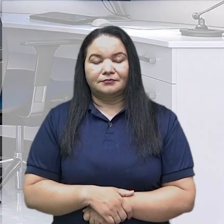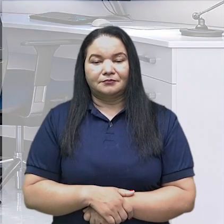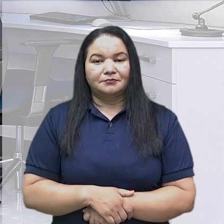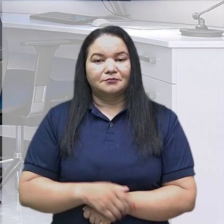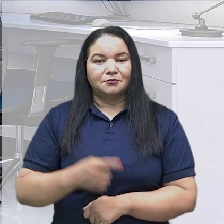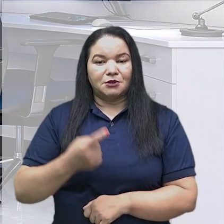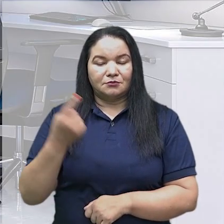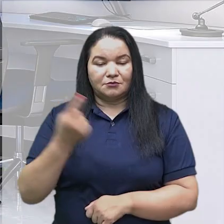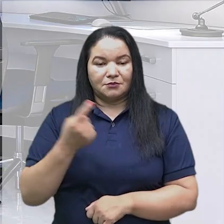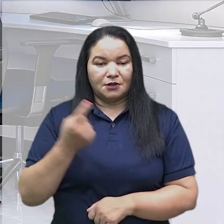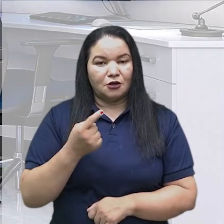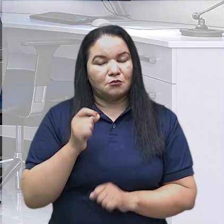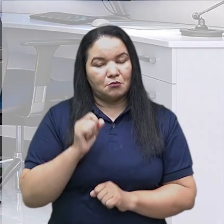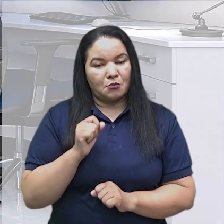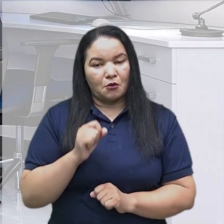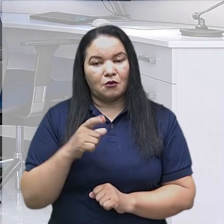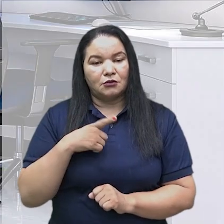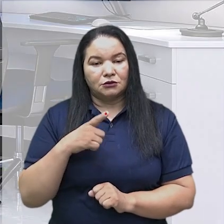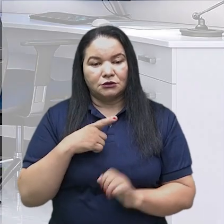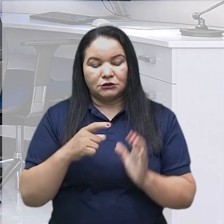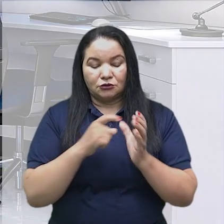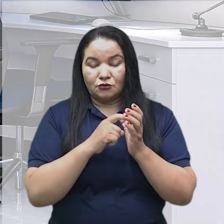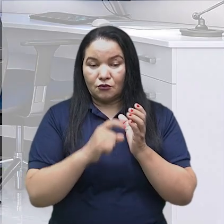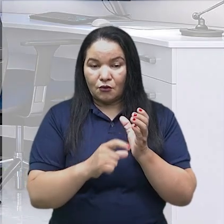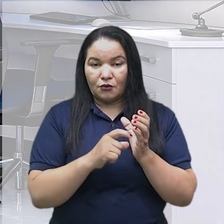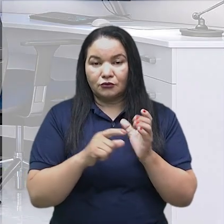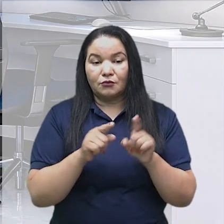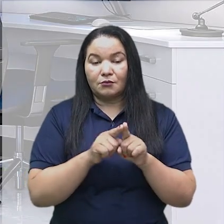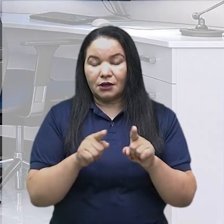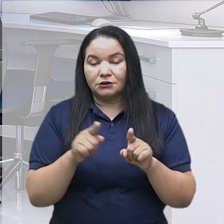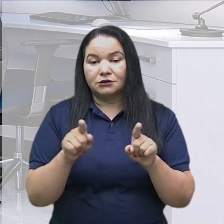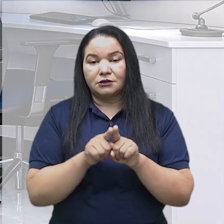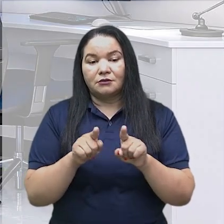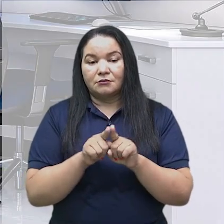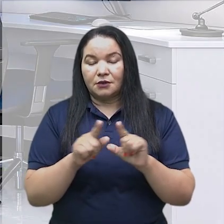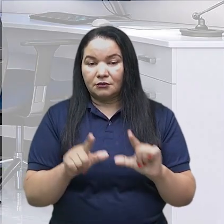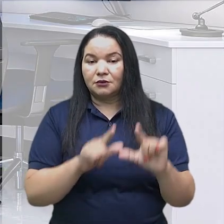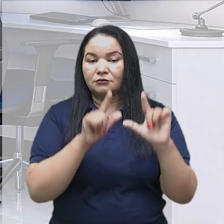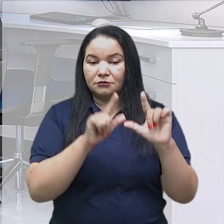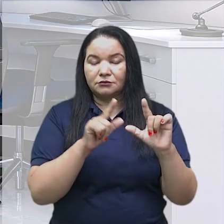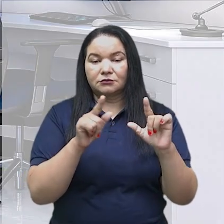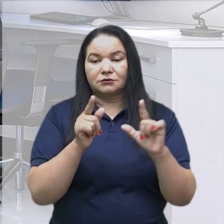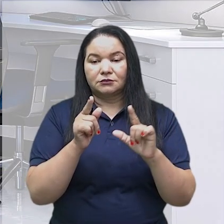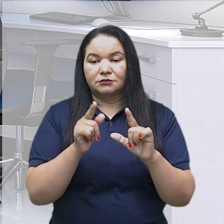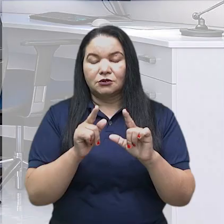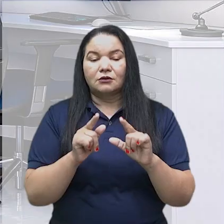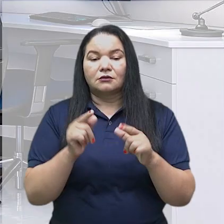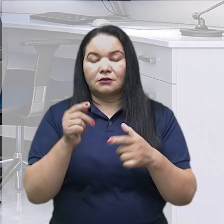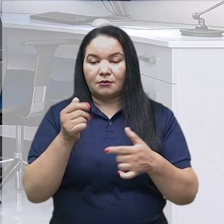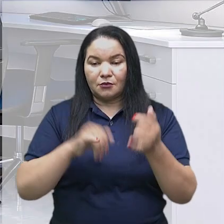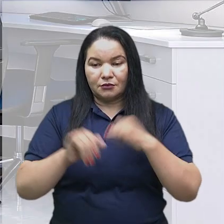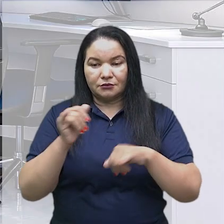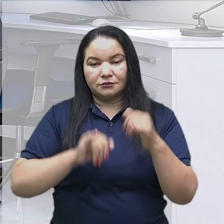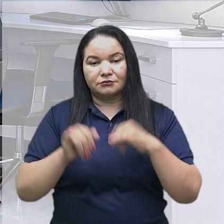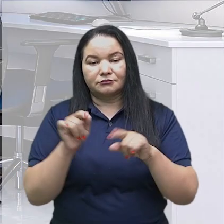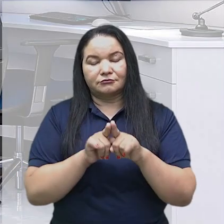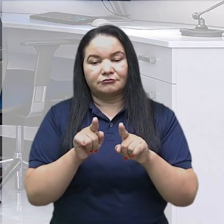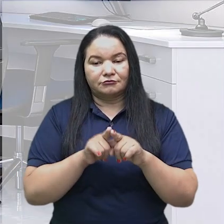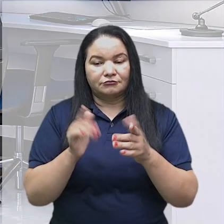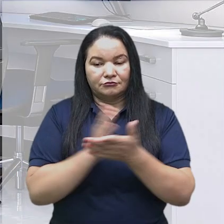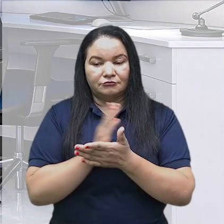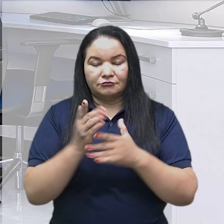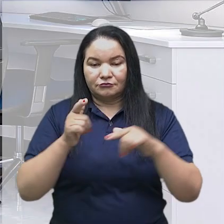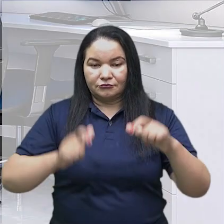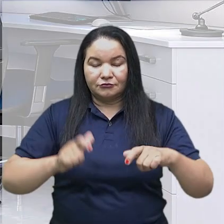rótulo, mas ele também é utilizado em laboratórios e em locais, né, que tem a presença de líquido corrosivo, por